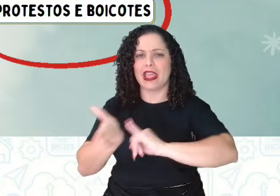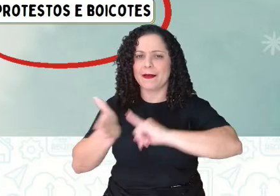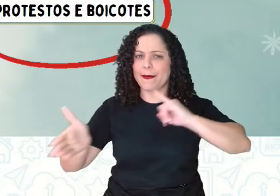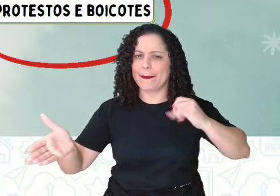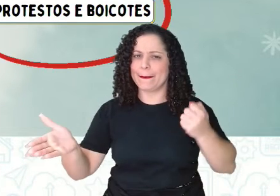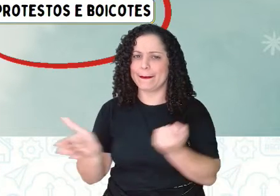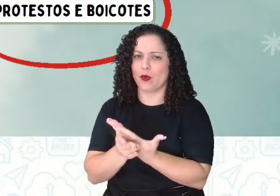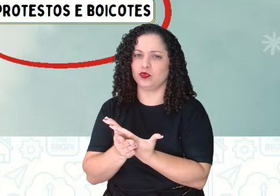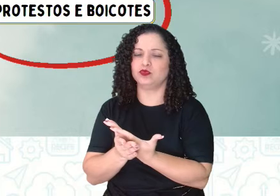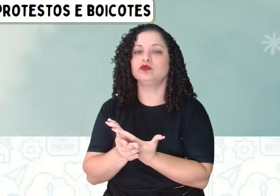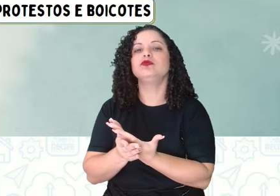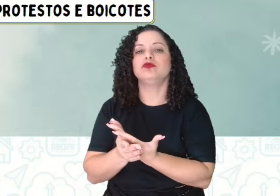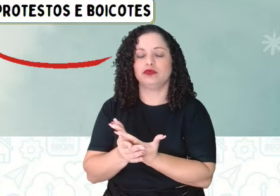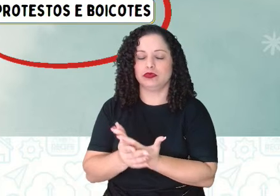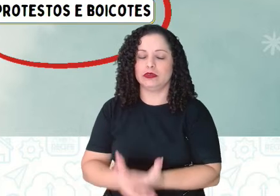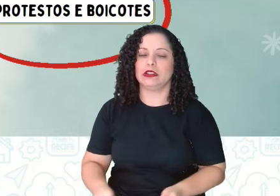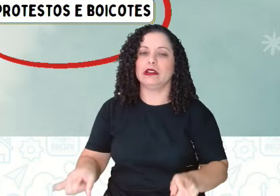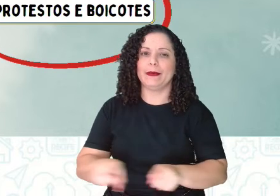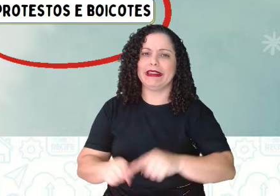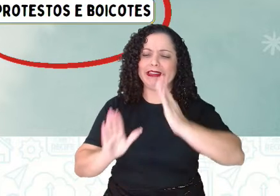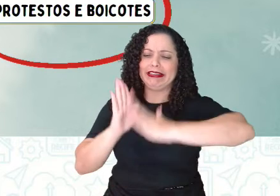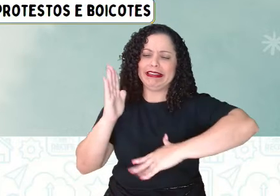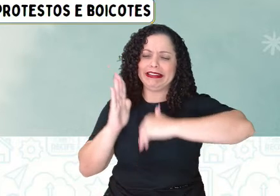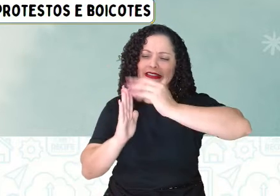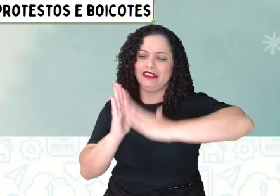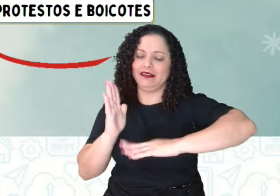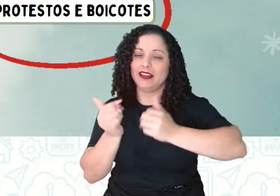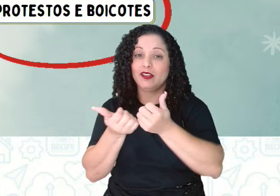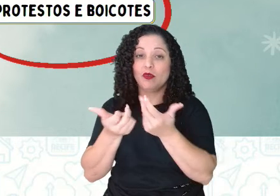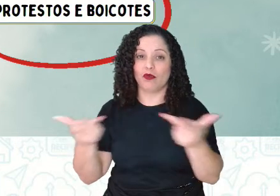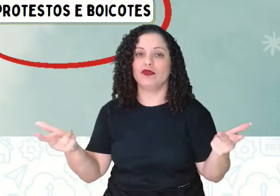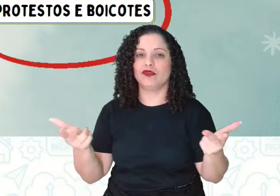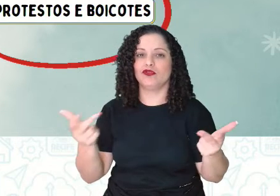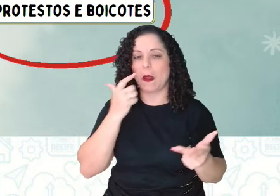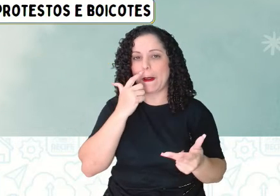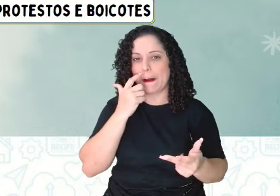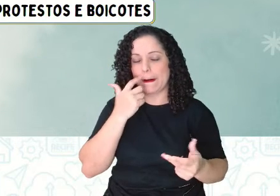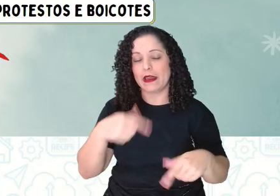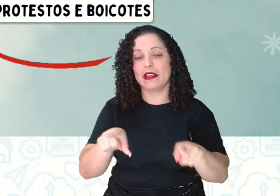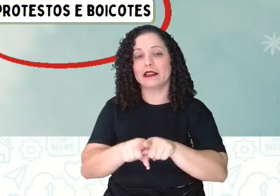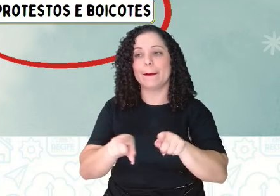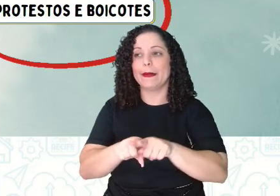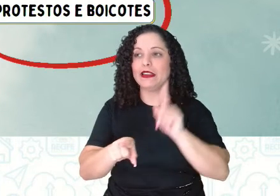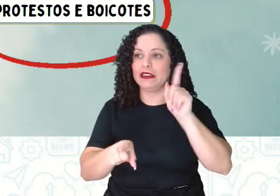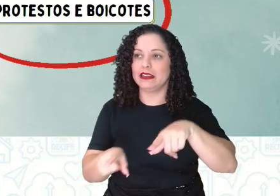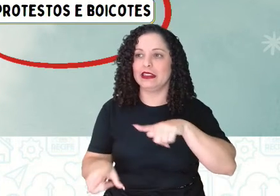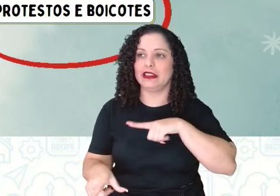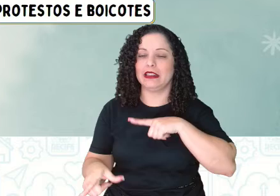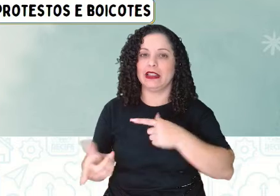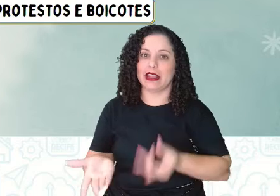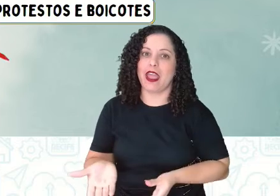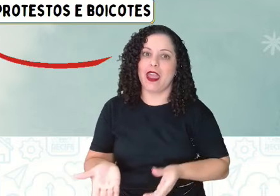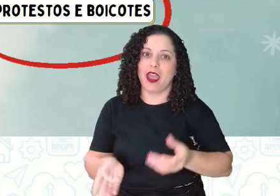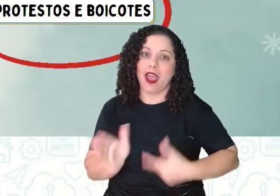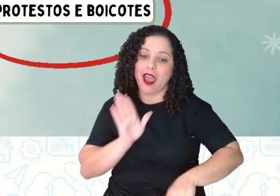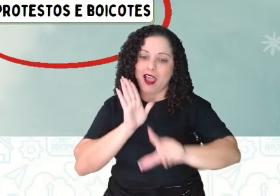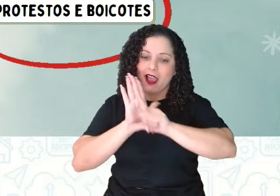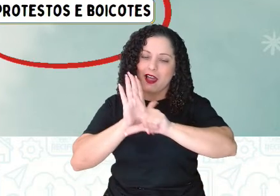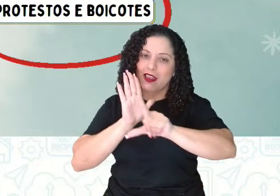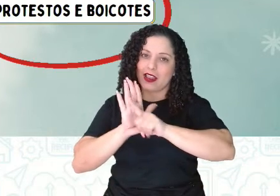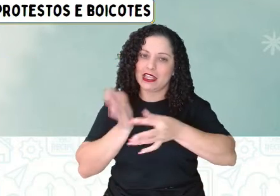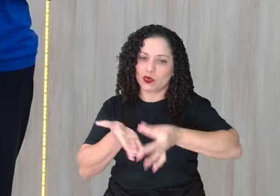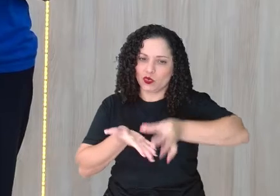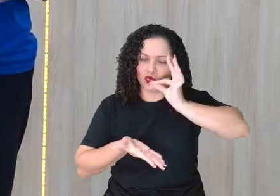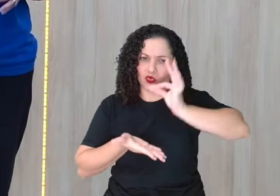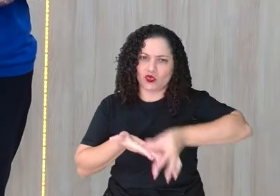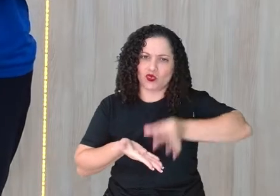como chumbo, tinta, essas coisas. E a lei do chá, que aí foi o estopim, né? Essa lei do